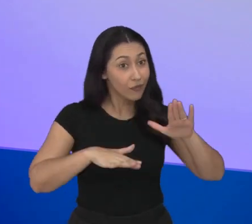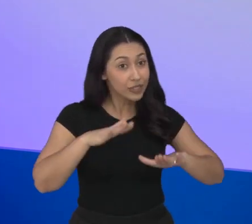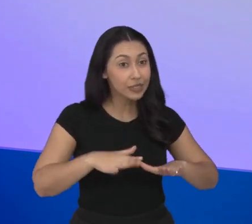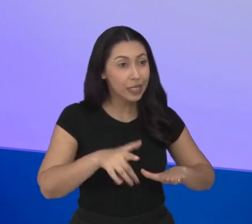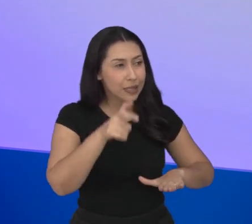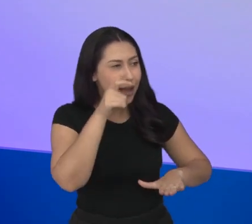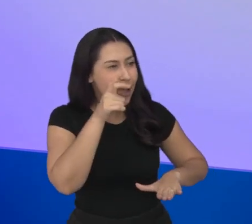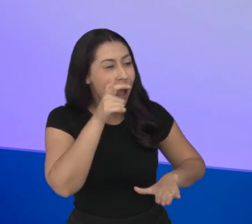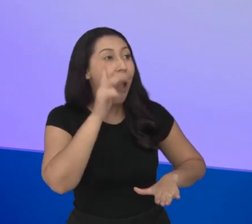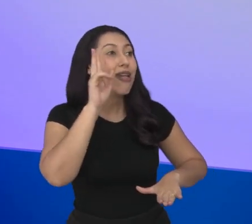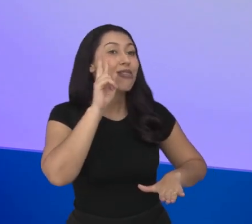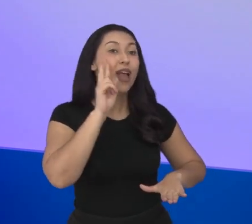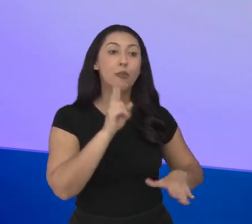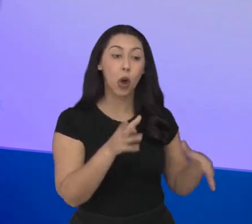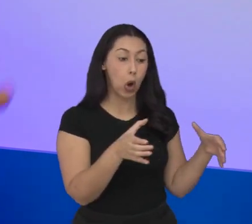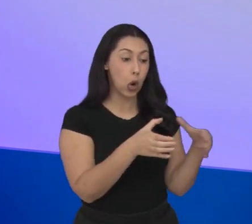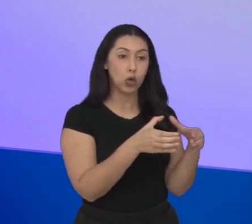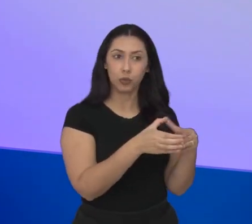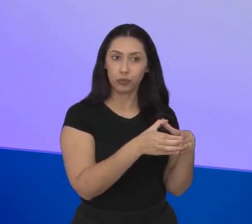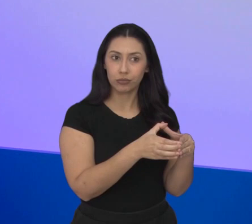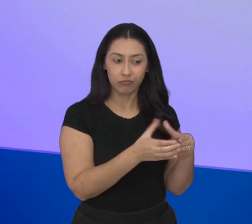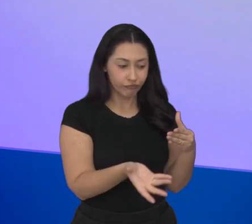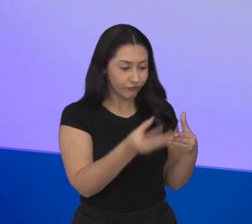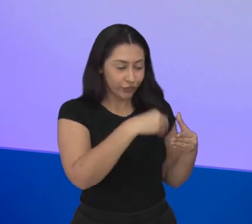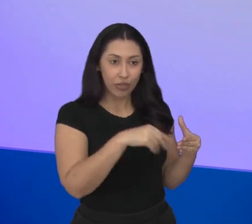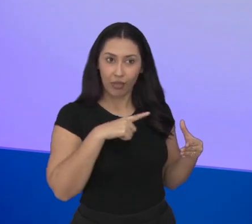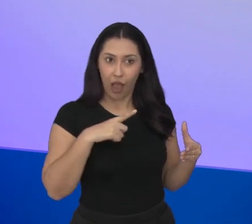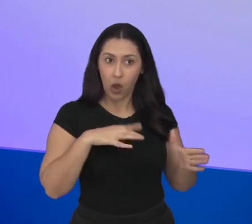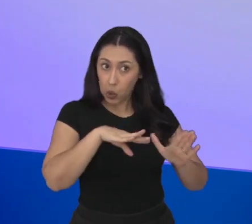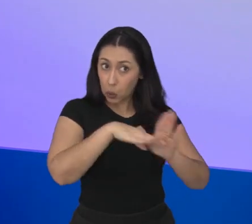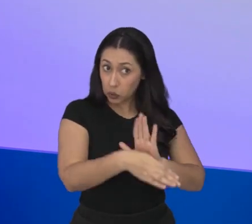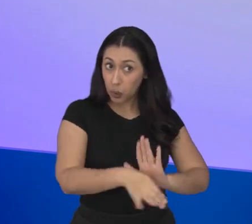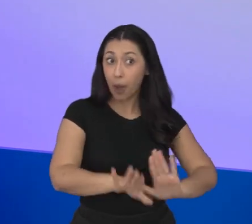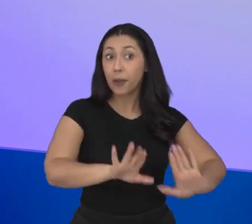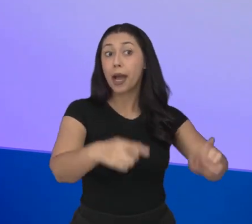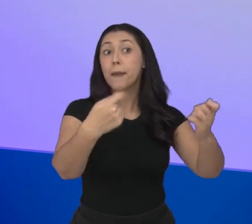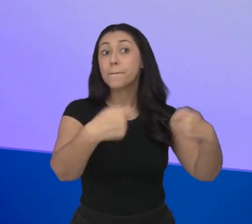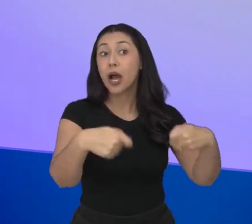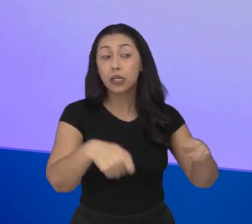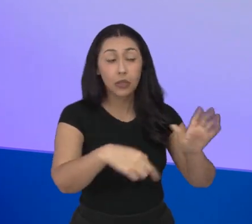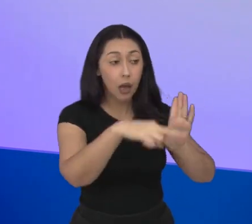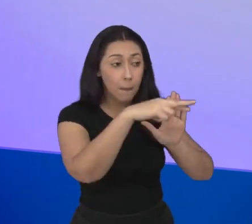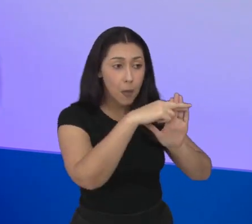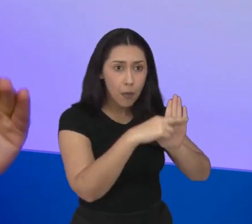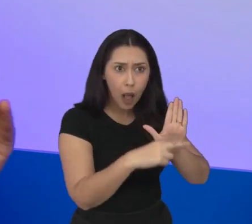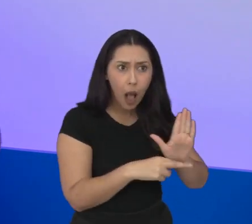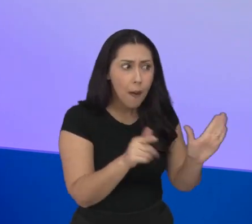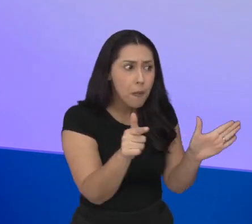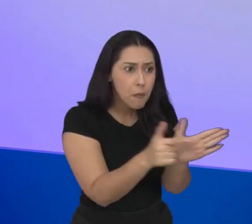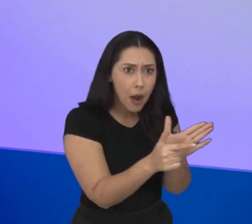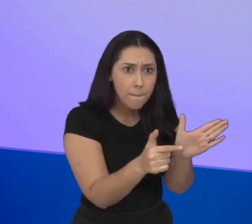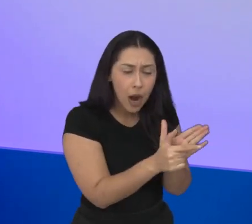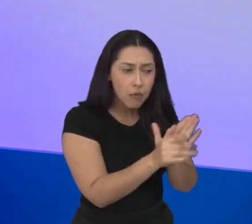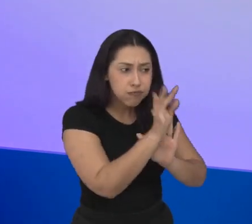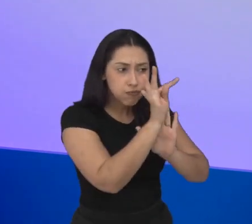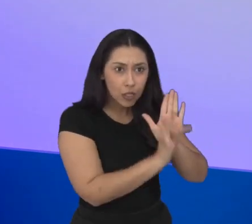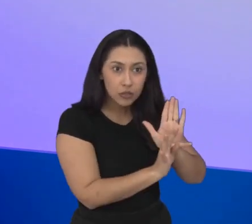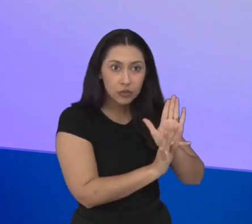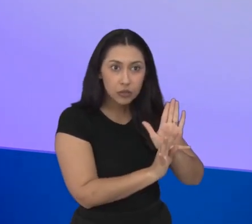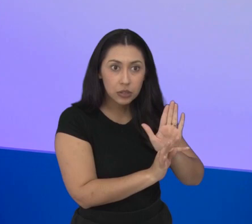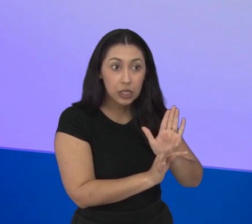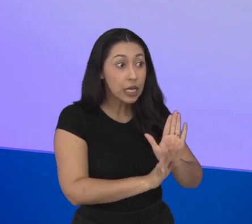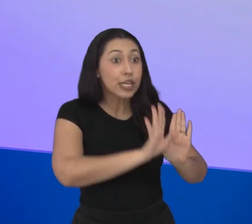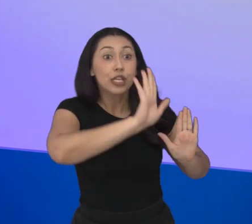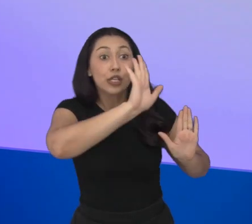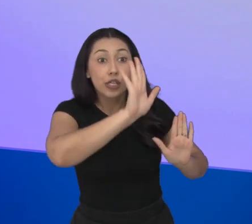se lembra dos condomínios. Nós temos costumes ali dentro, mas nós precisamos colocar isso no papel, fazer acontecer uma regra para todo mundo. Quando nós